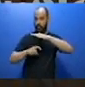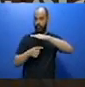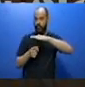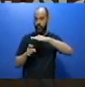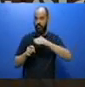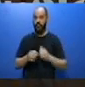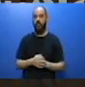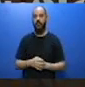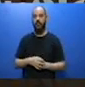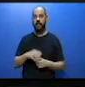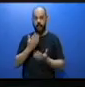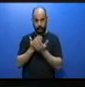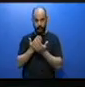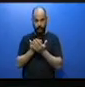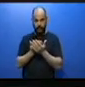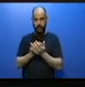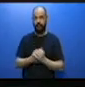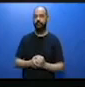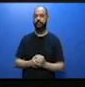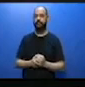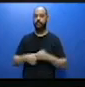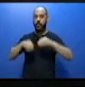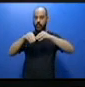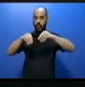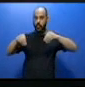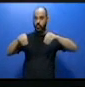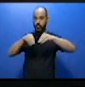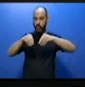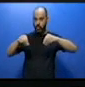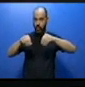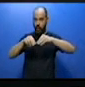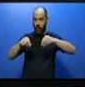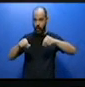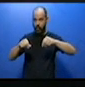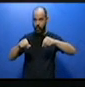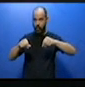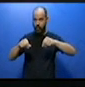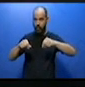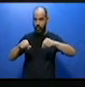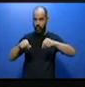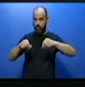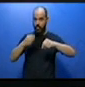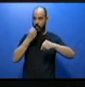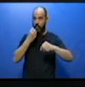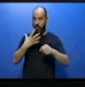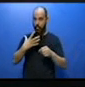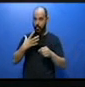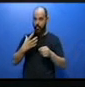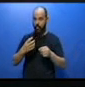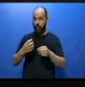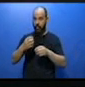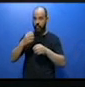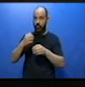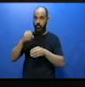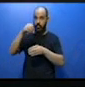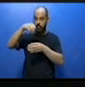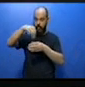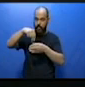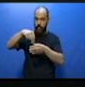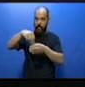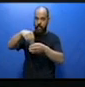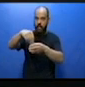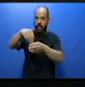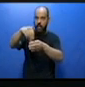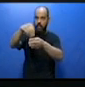Você aprendeu que um solo adequado para o plantio das hortaliças deve permitir a penetração das raízes,